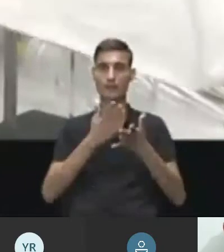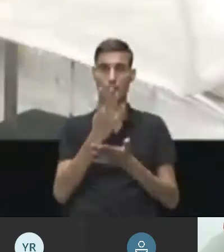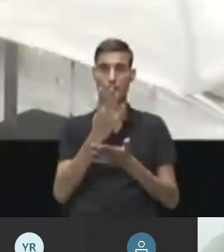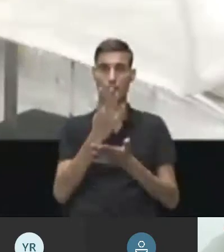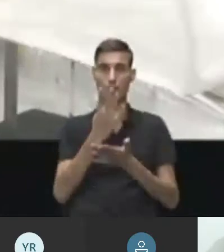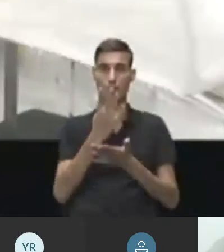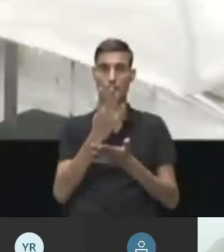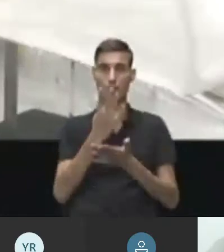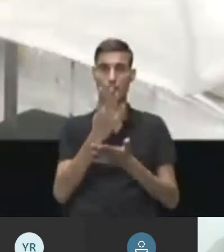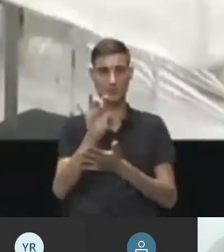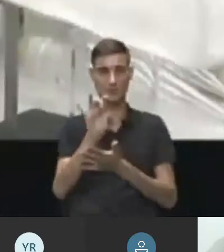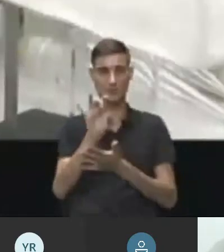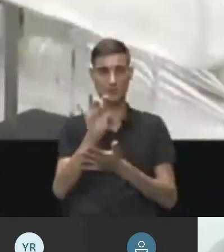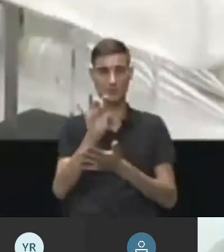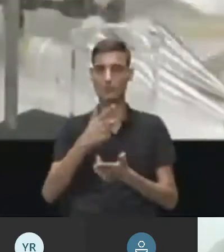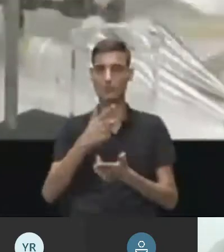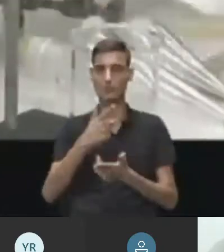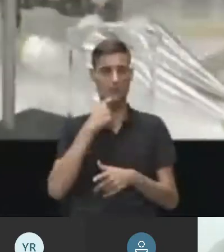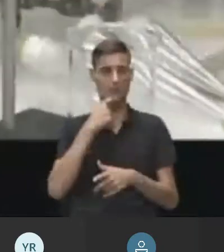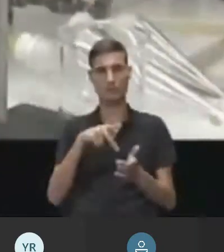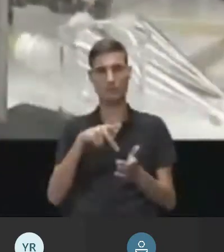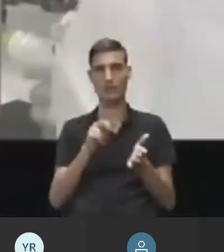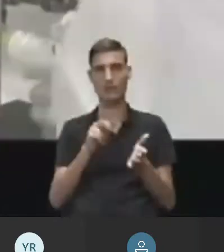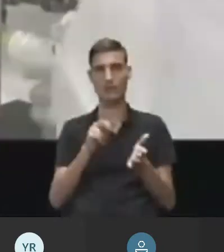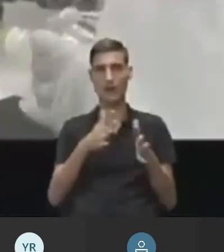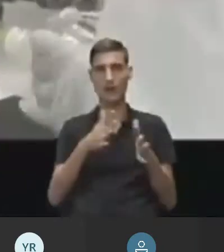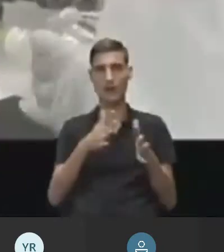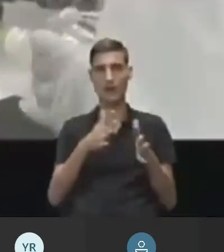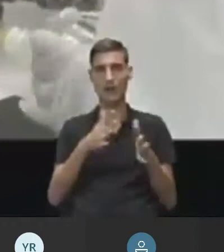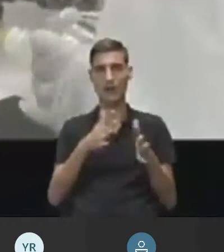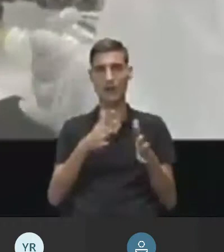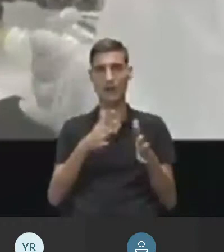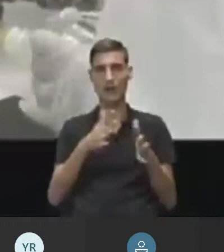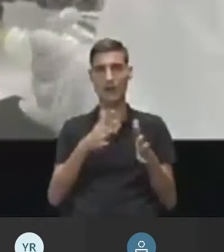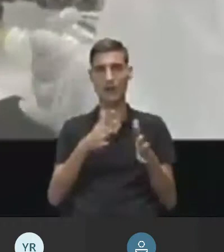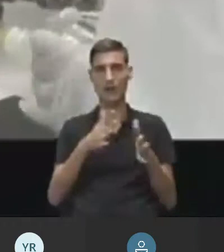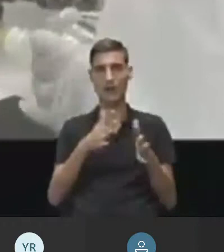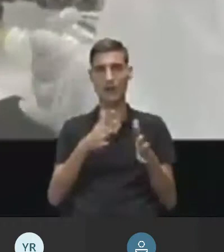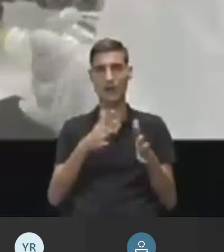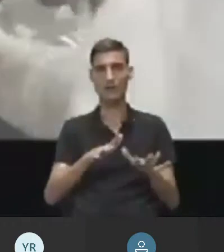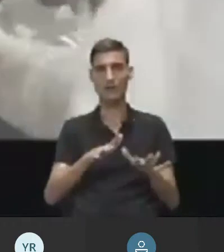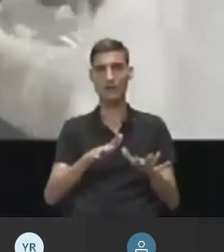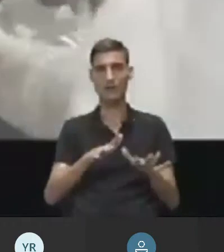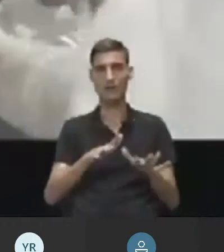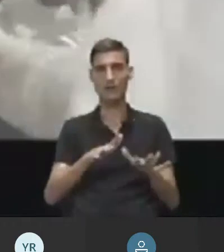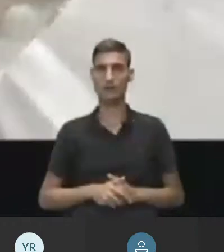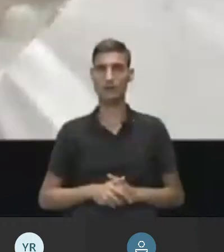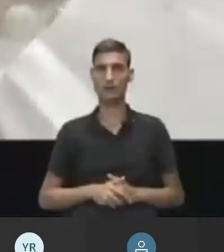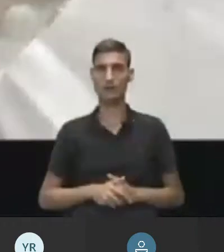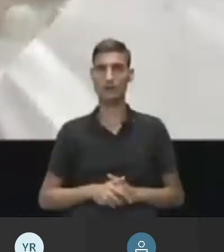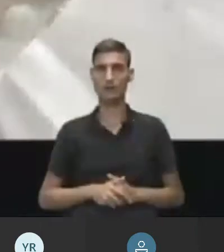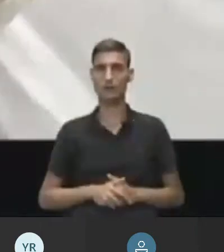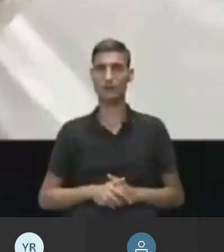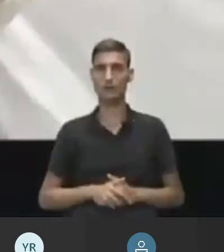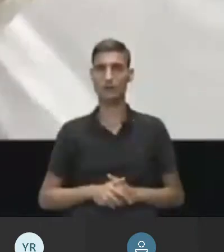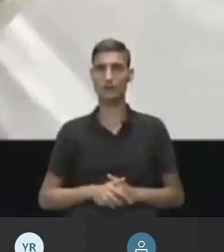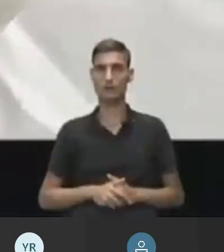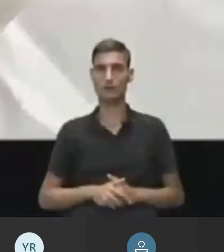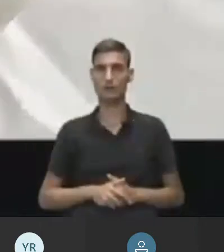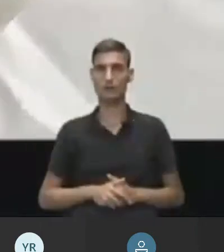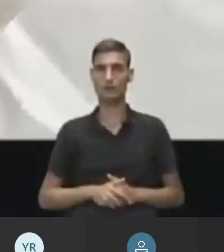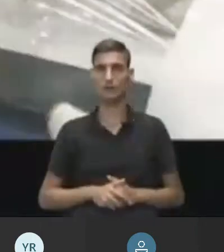acetofenona. Depois que você pegou o acetofenona, você diluiu ele num éter, depois colocou no funil. Depois que